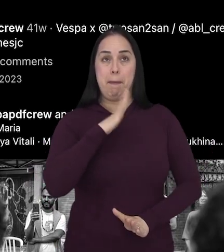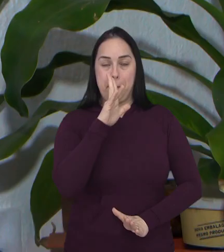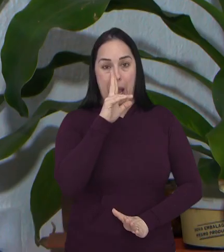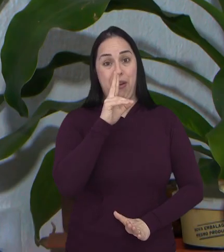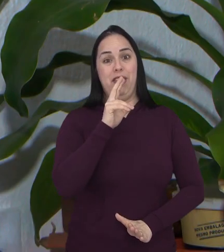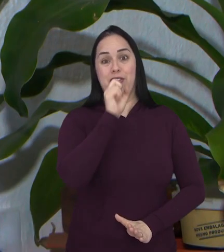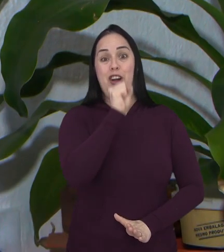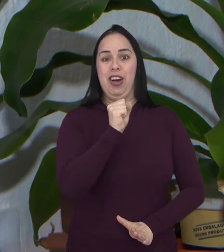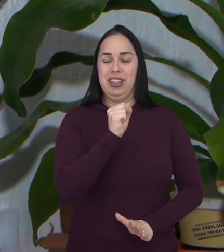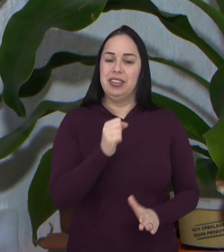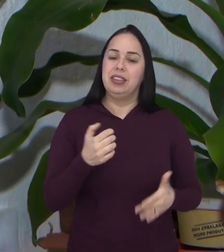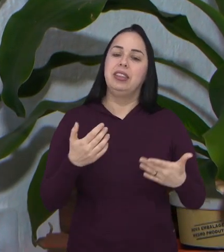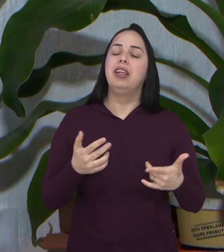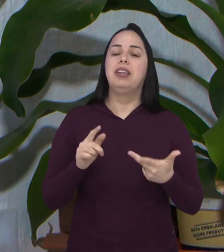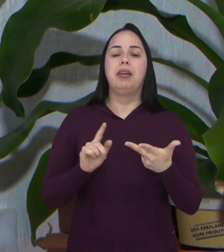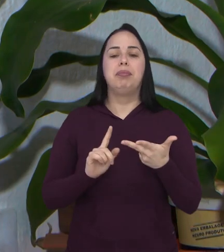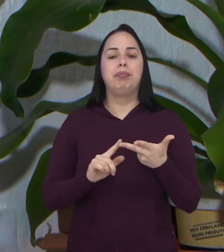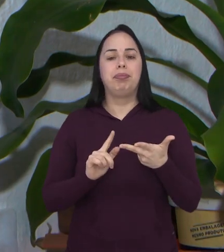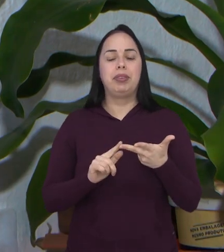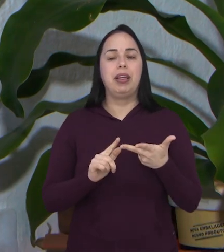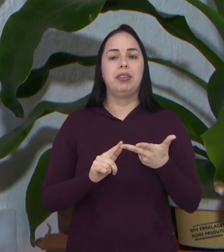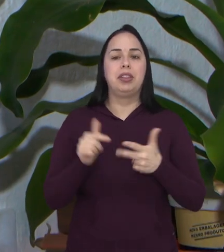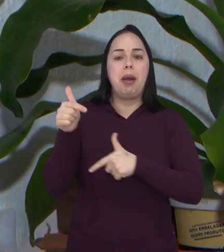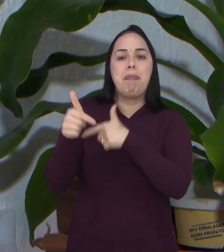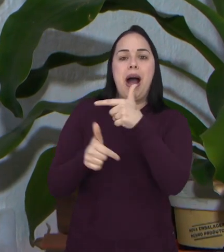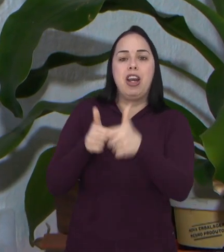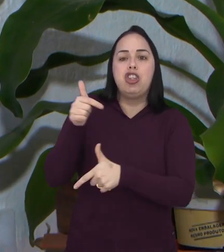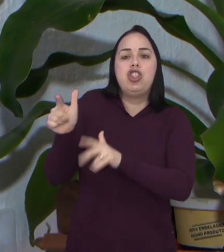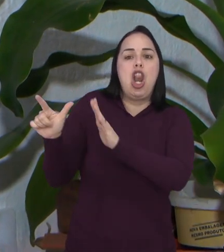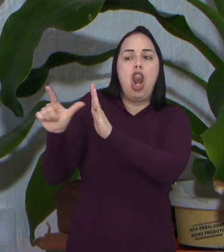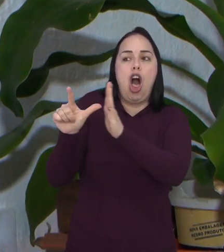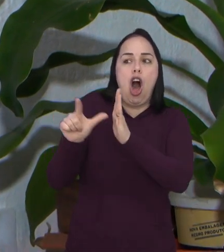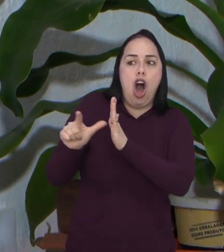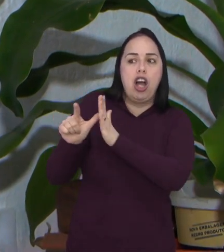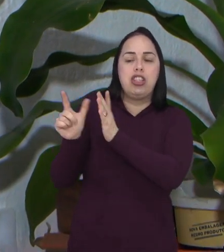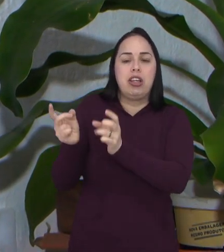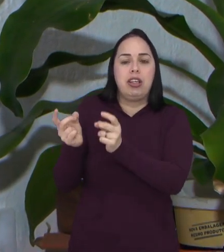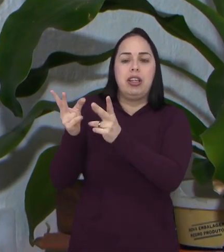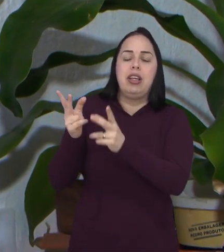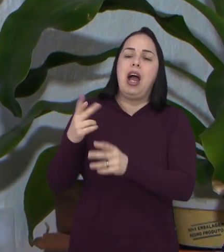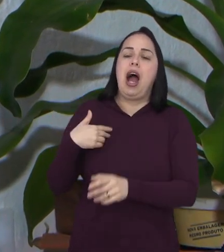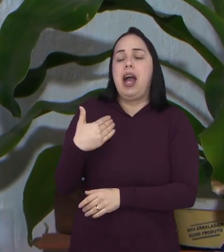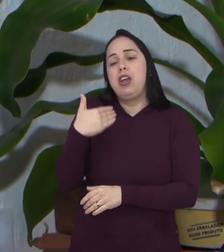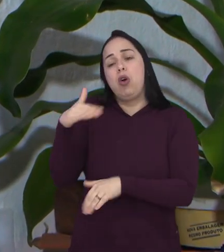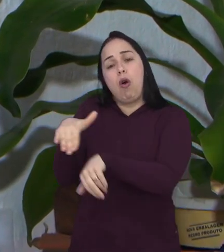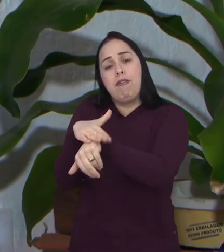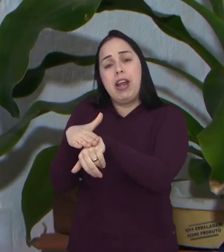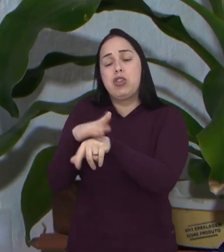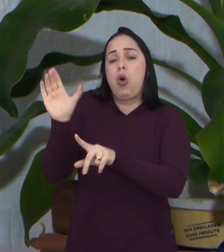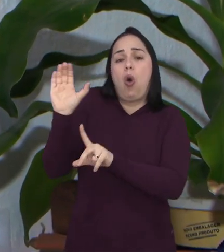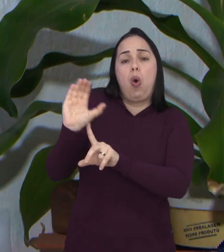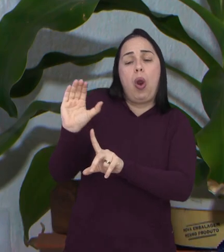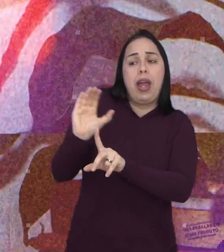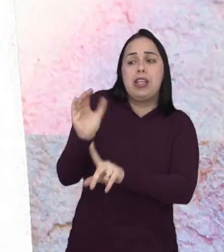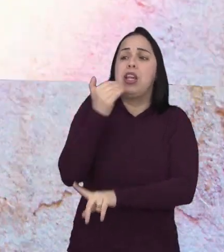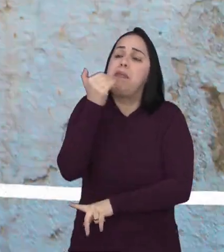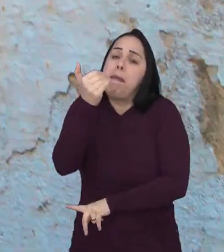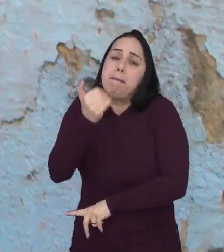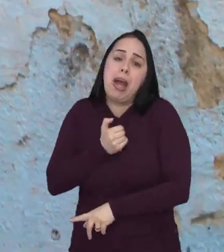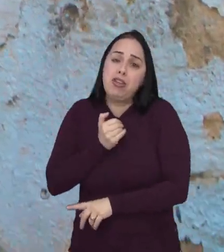gosto. E trabalhos comerciais, por exemplo, aí é de acordo com o cliente deseja